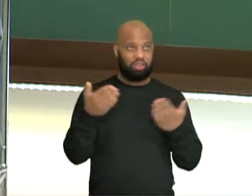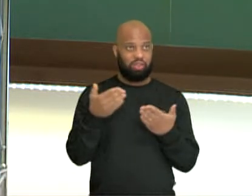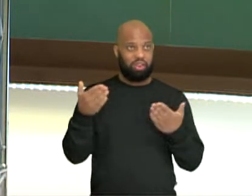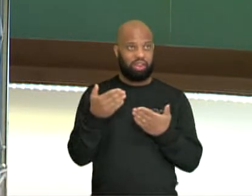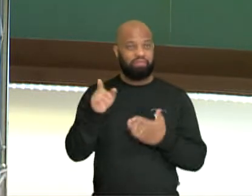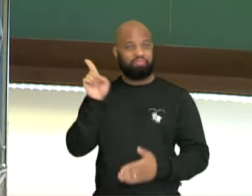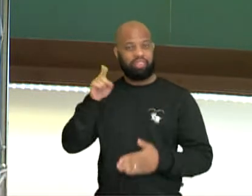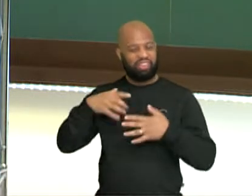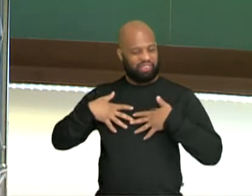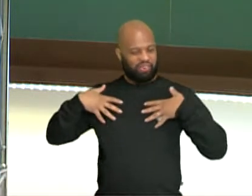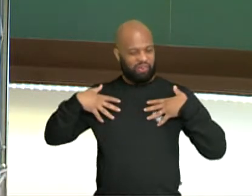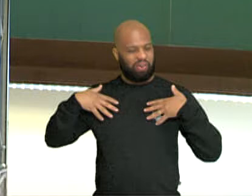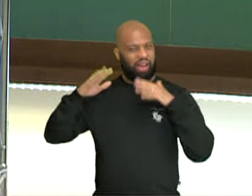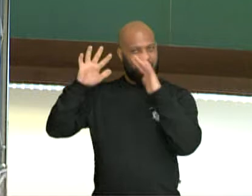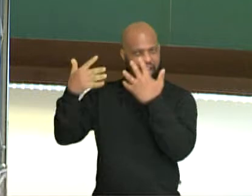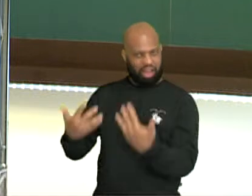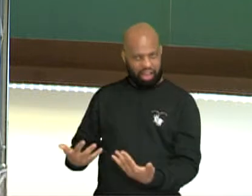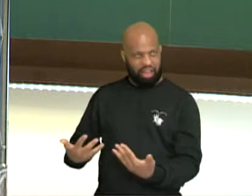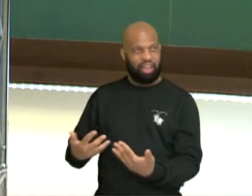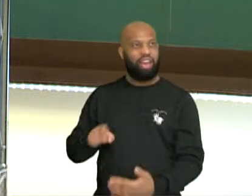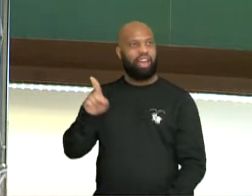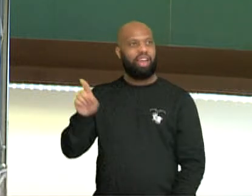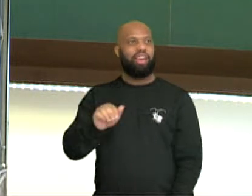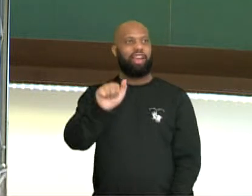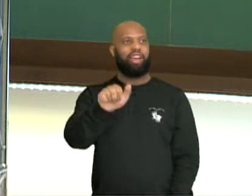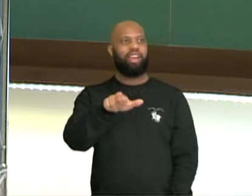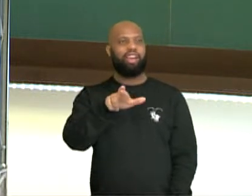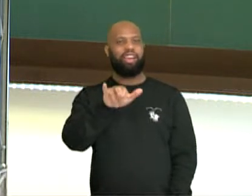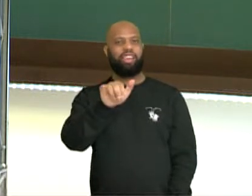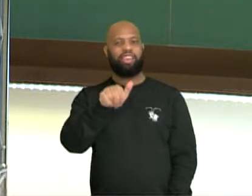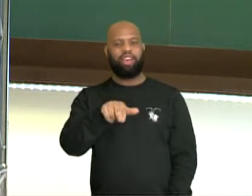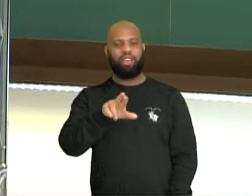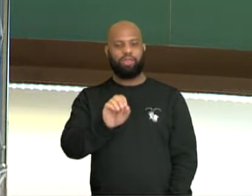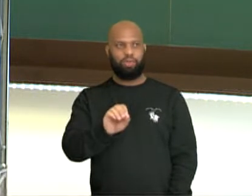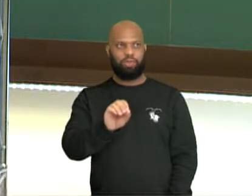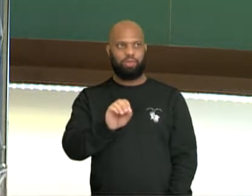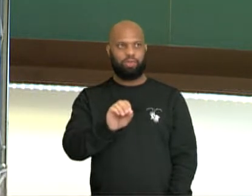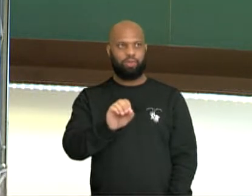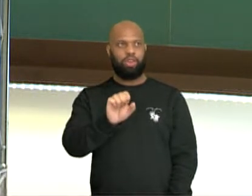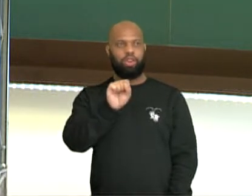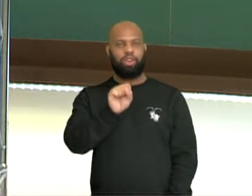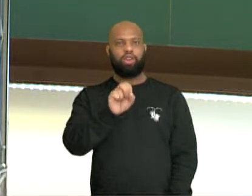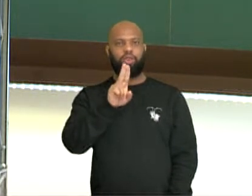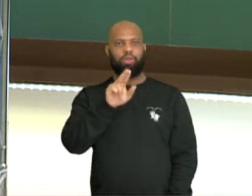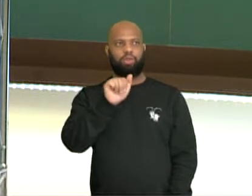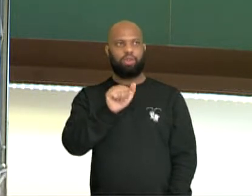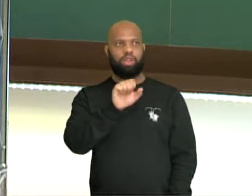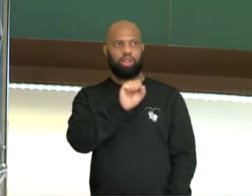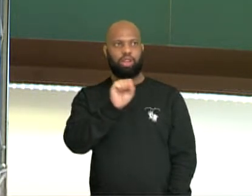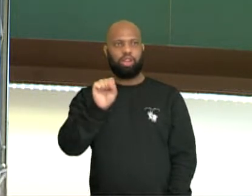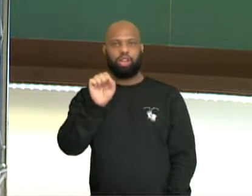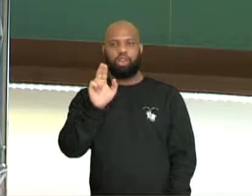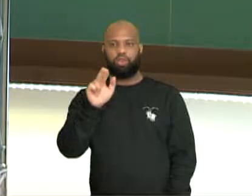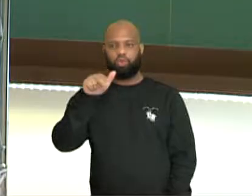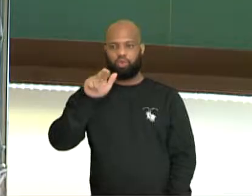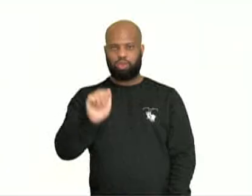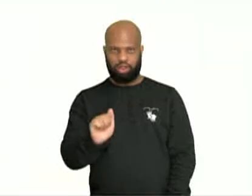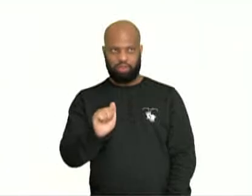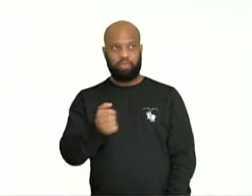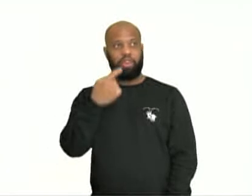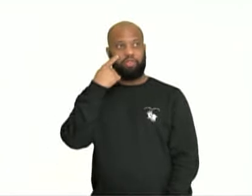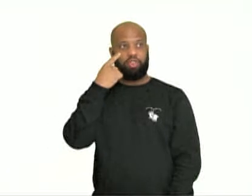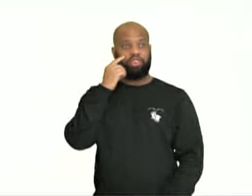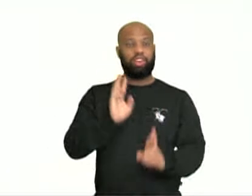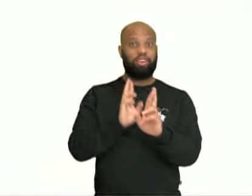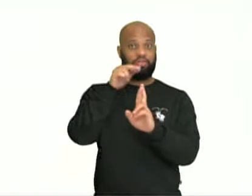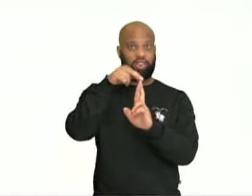Que honra! Ele mesmo, Ariano Suassuna. Então, vamos checar aqui a referência. Eu